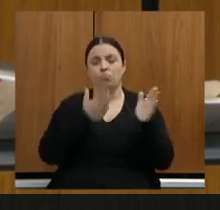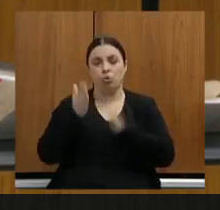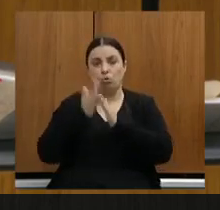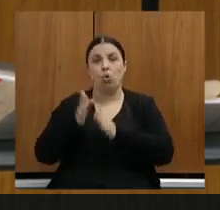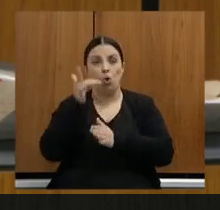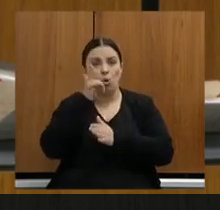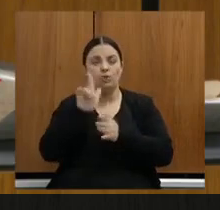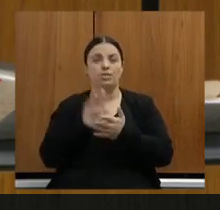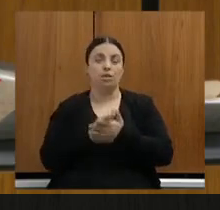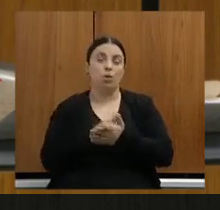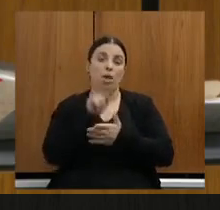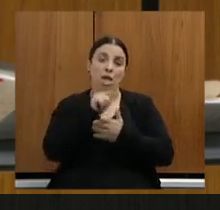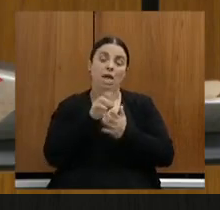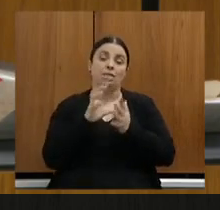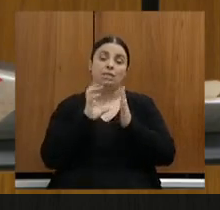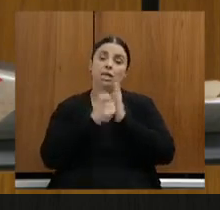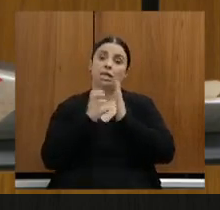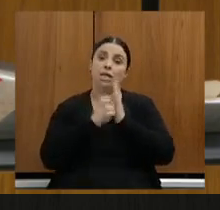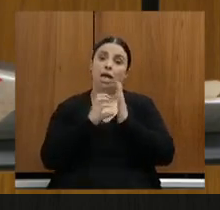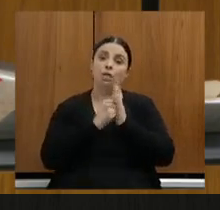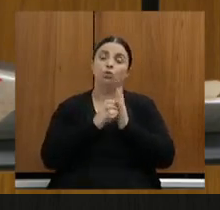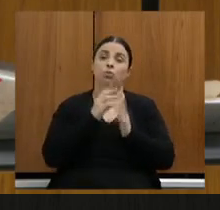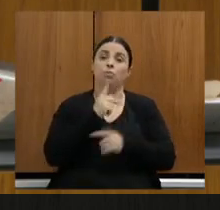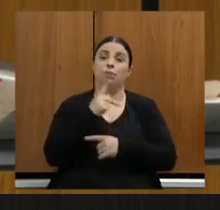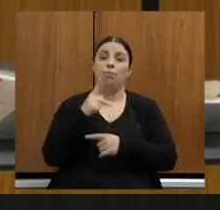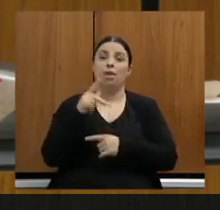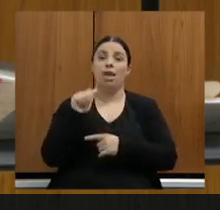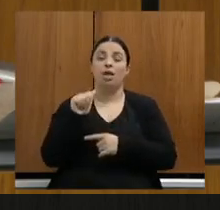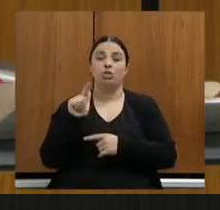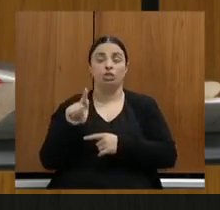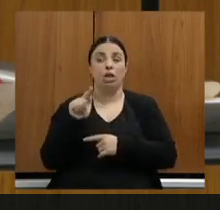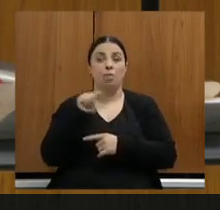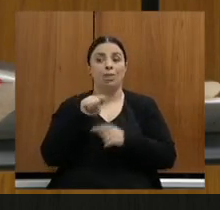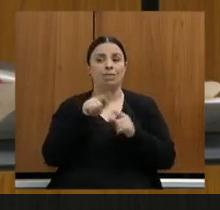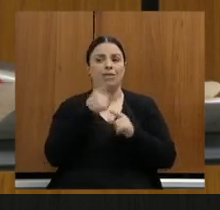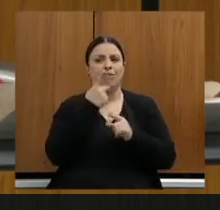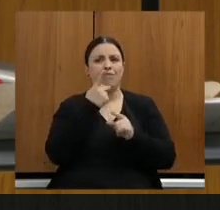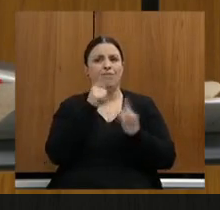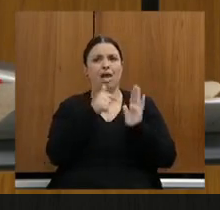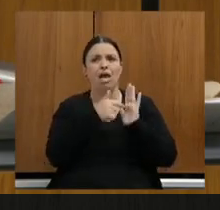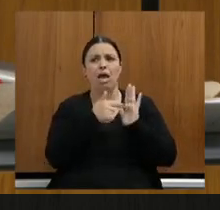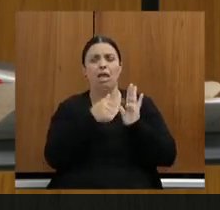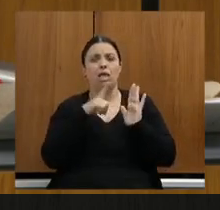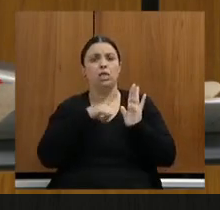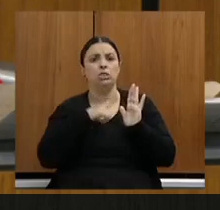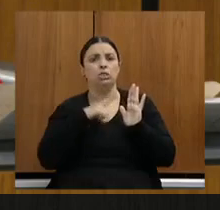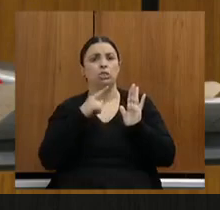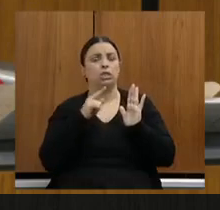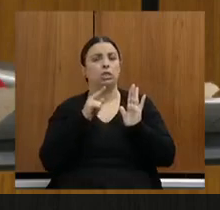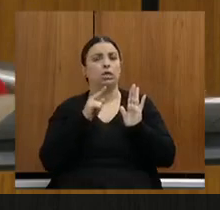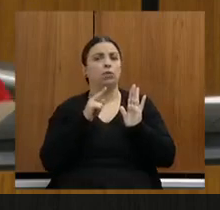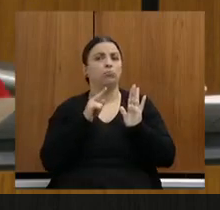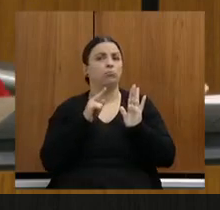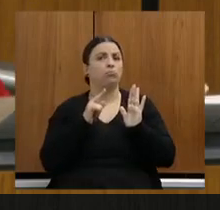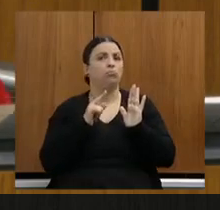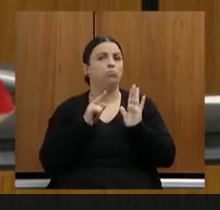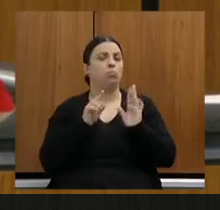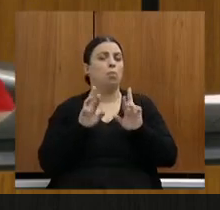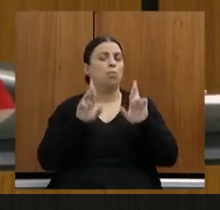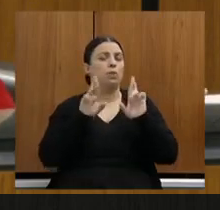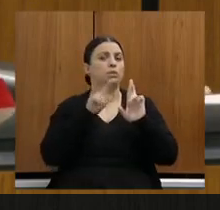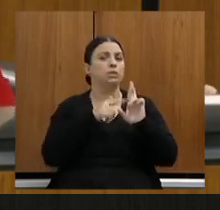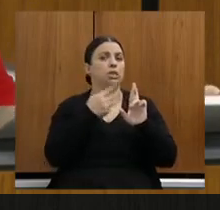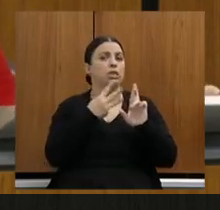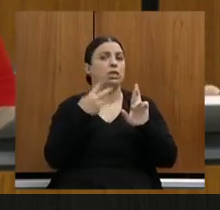dados do PP a GG do orçamento estão previstos 33 mil produtores beneficiados uma diminuição de